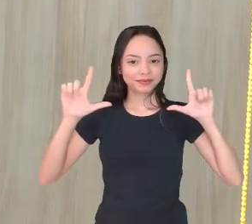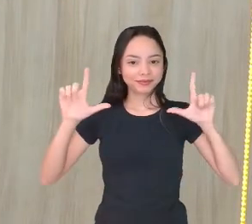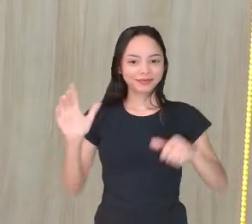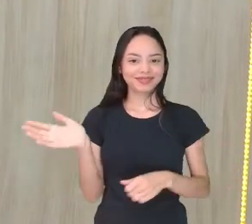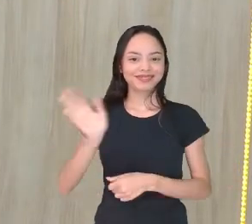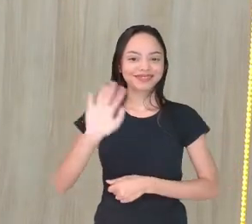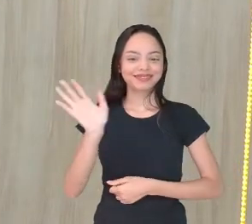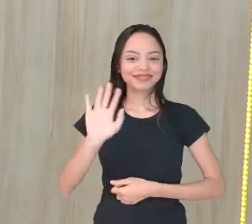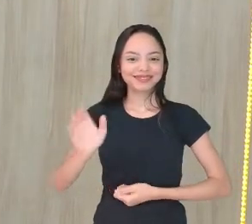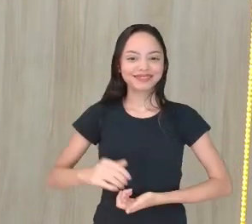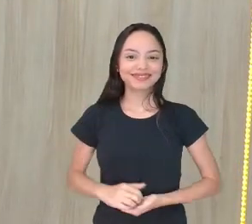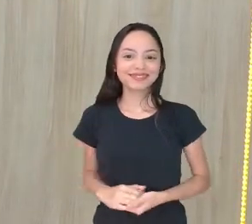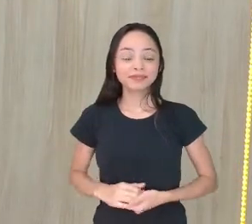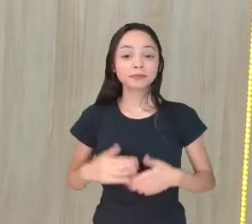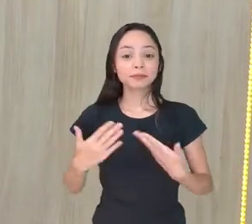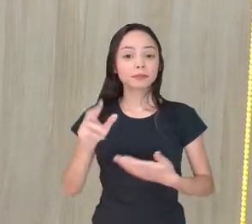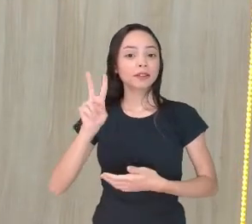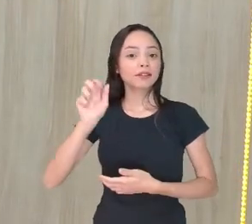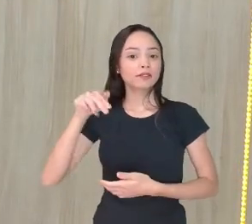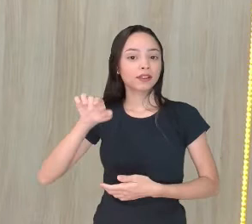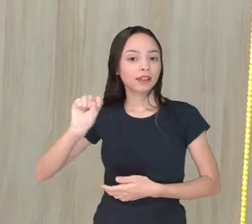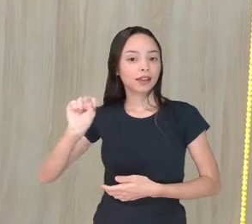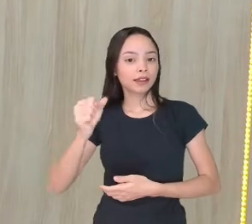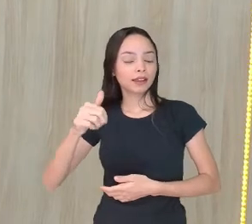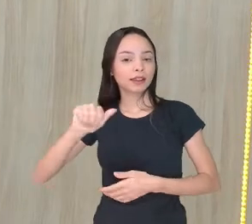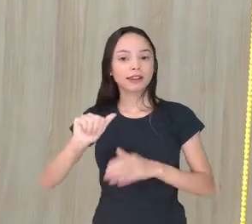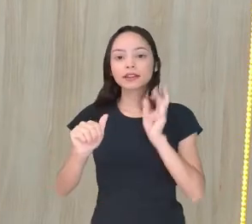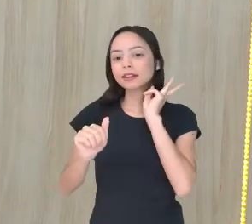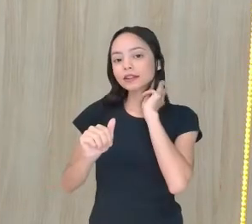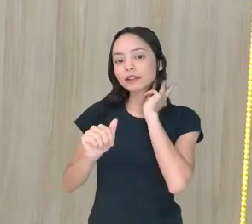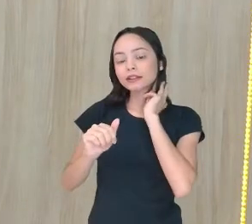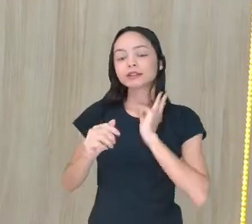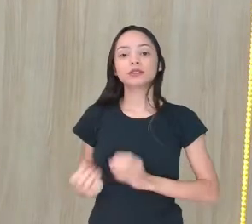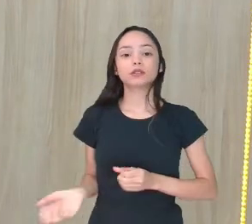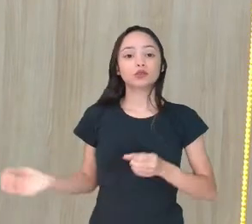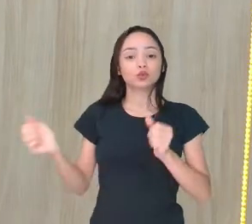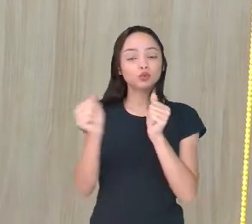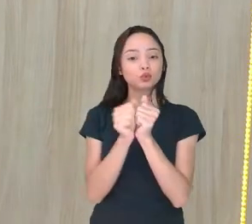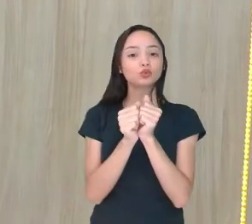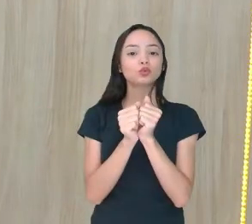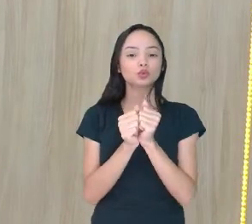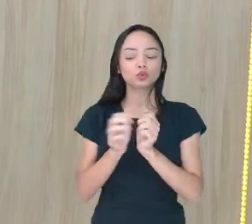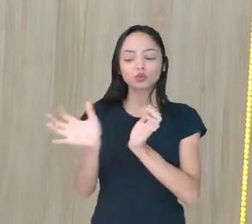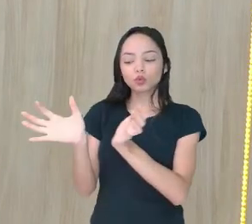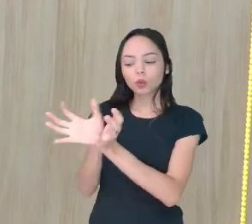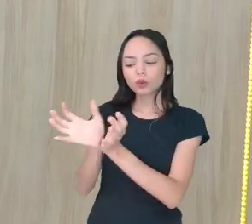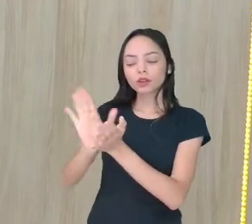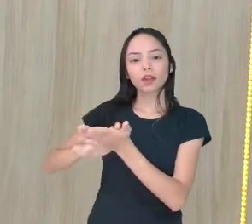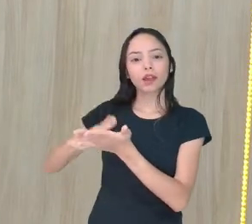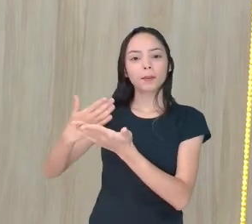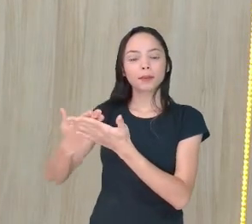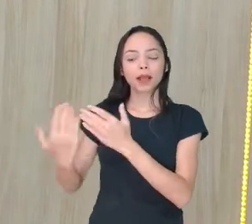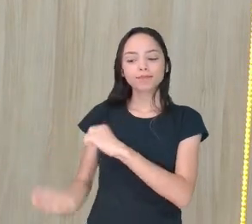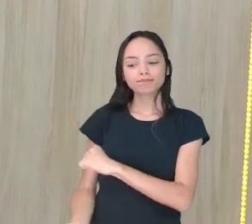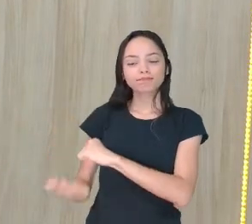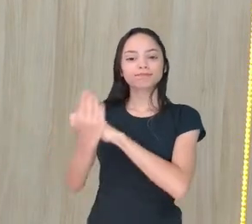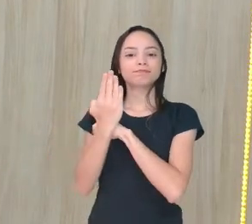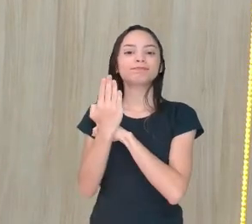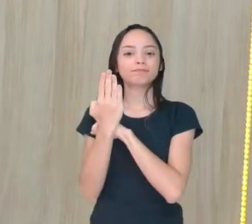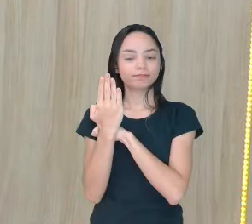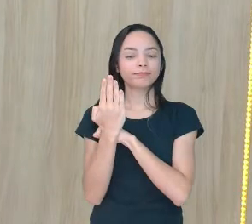aí, Vanessa. Vanessa, junto com toda a equipe de intérprete de Libras, nos ajudam para que nossas aulas se tornem